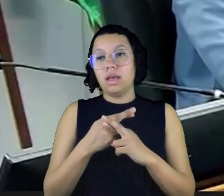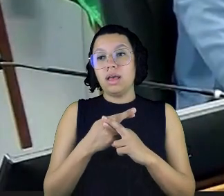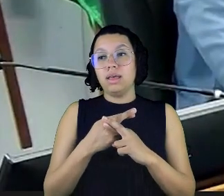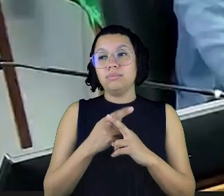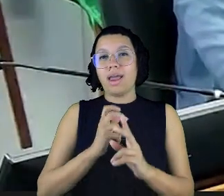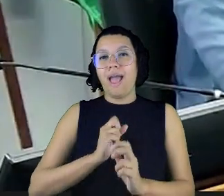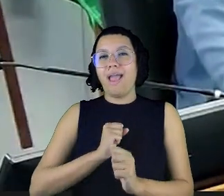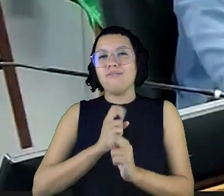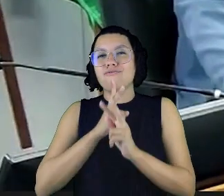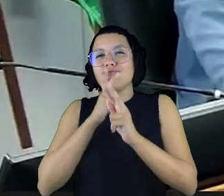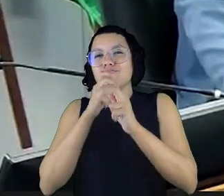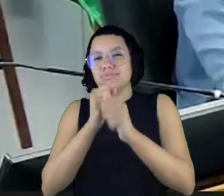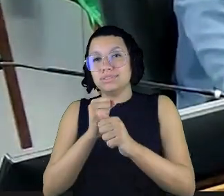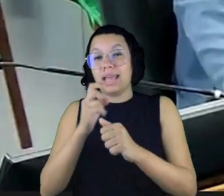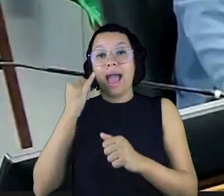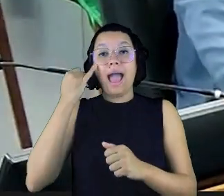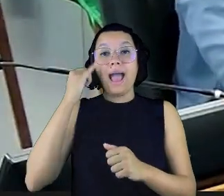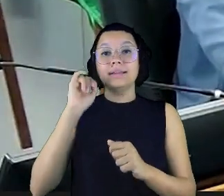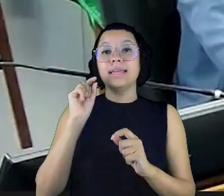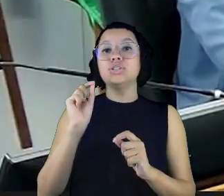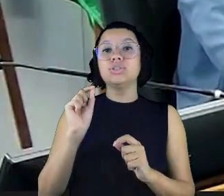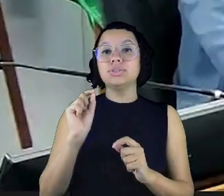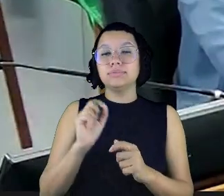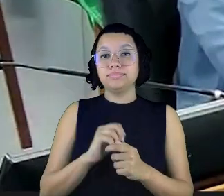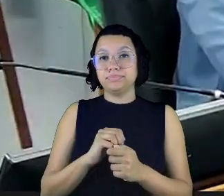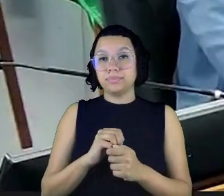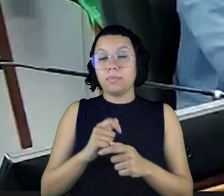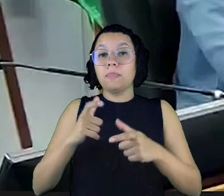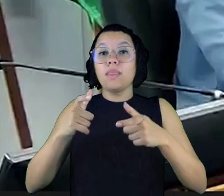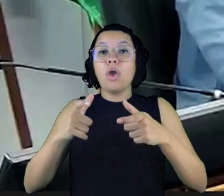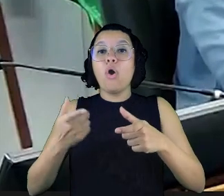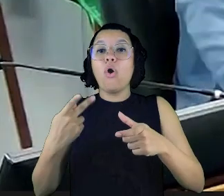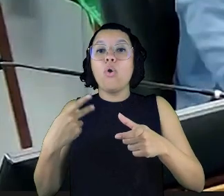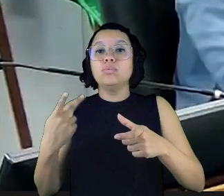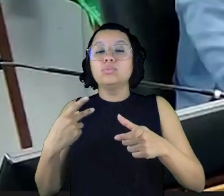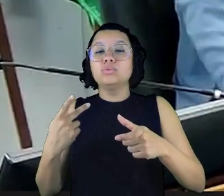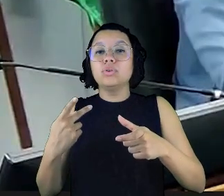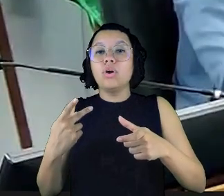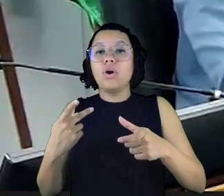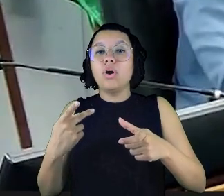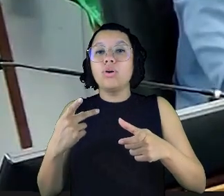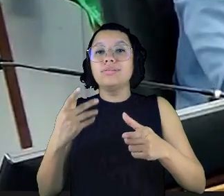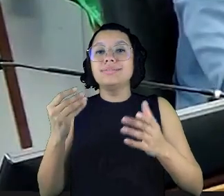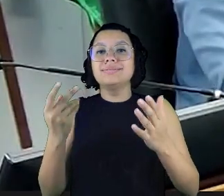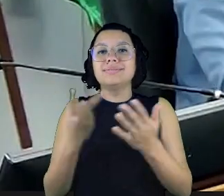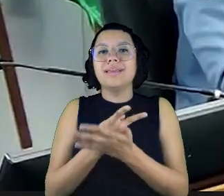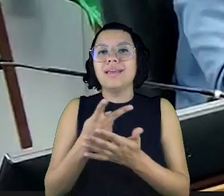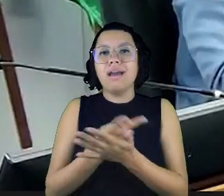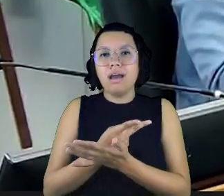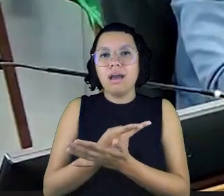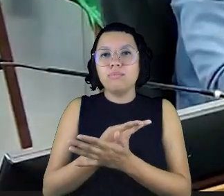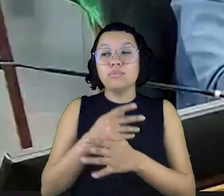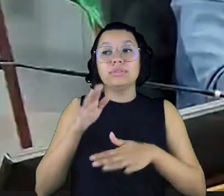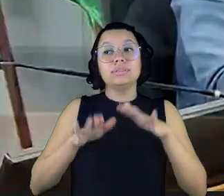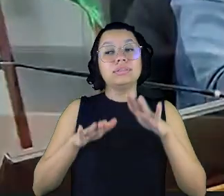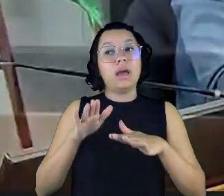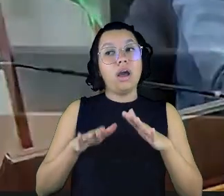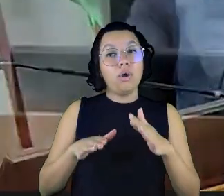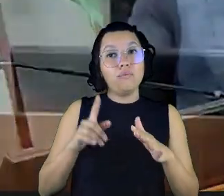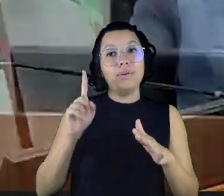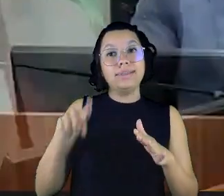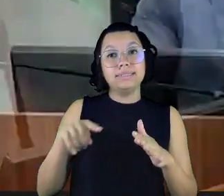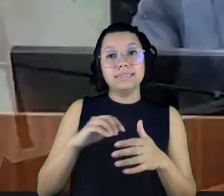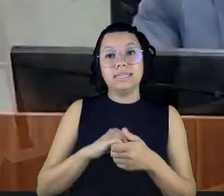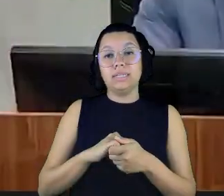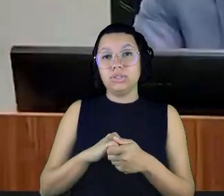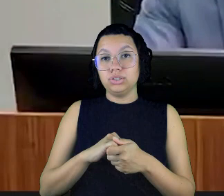que onde nós falhamos, talvez seja na